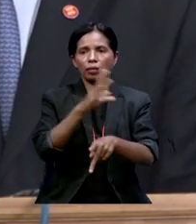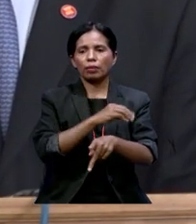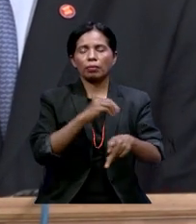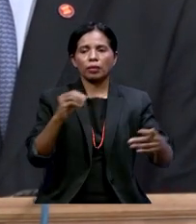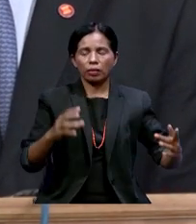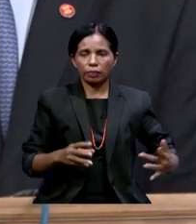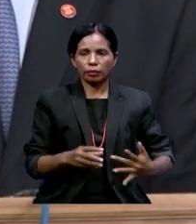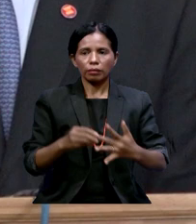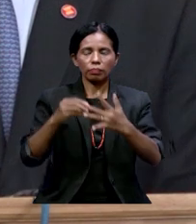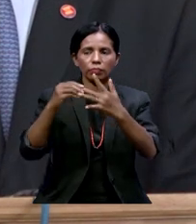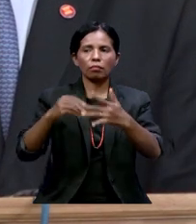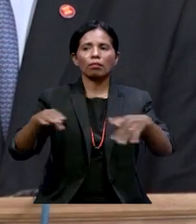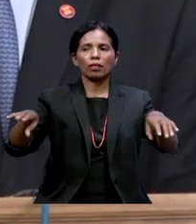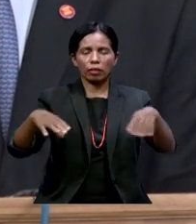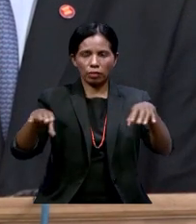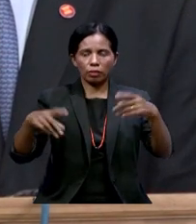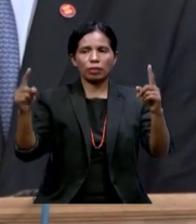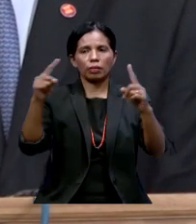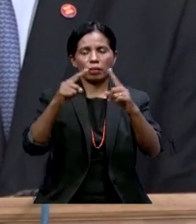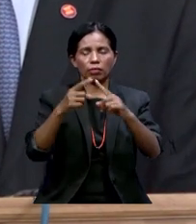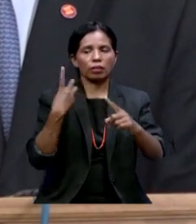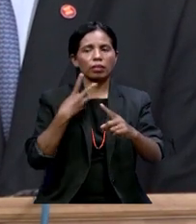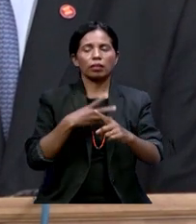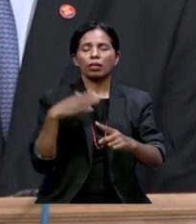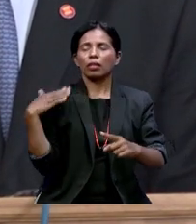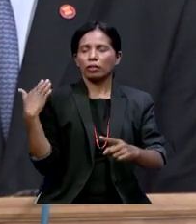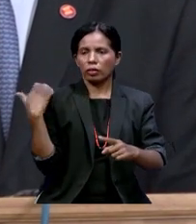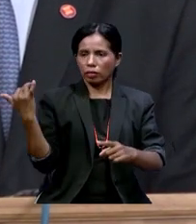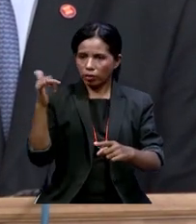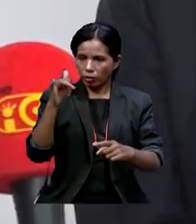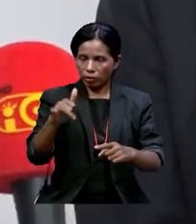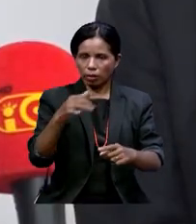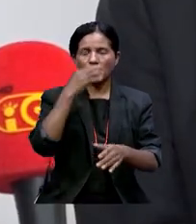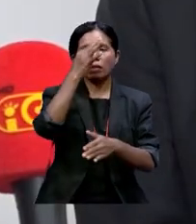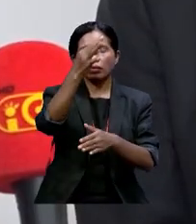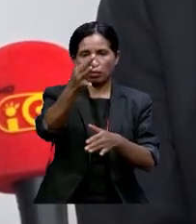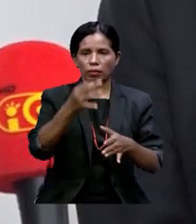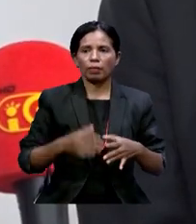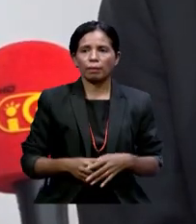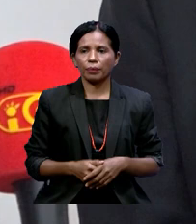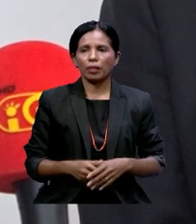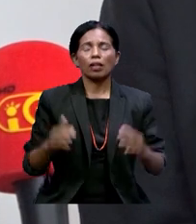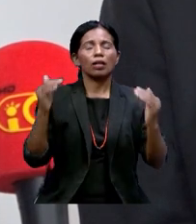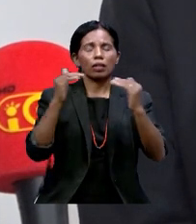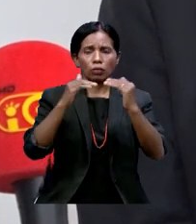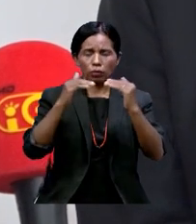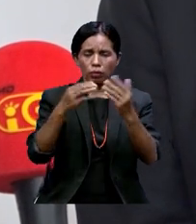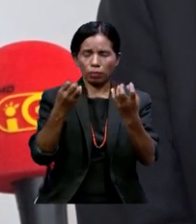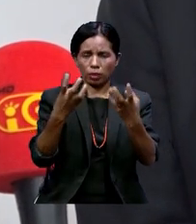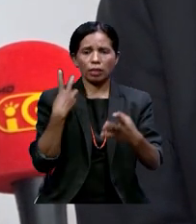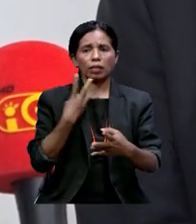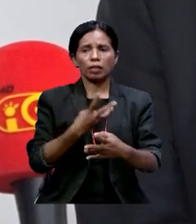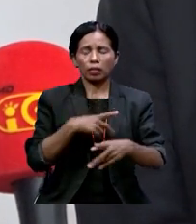liu serviço ba itania jovem sira e o futuro encontros no bukida ke ita